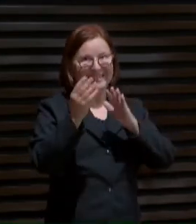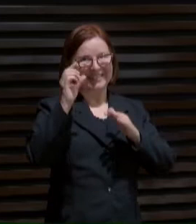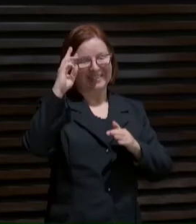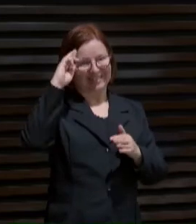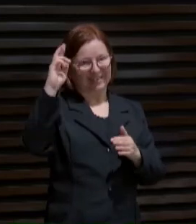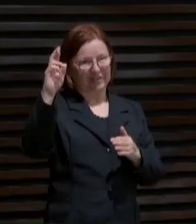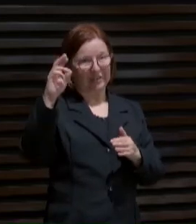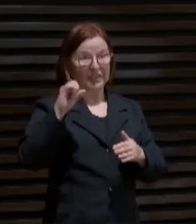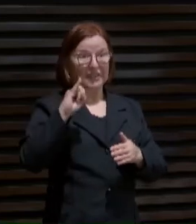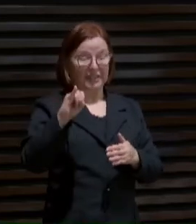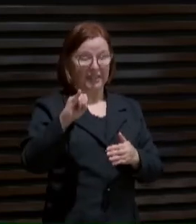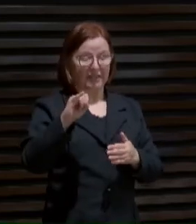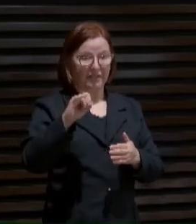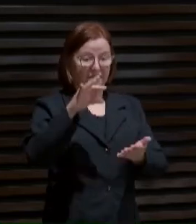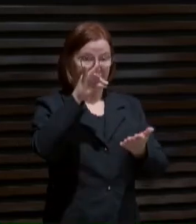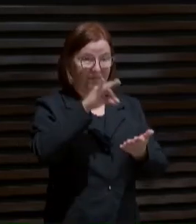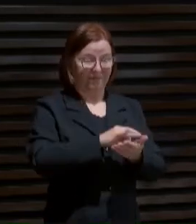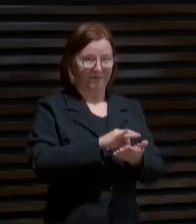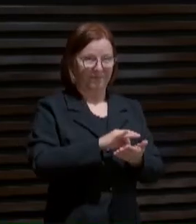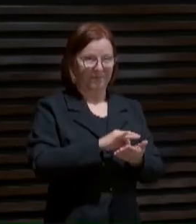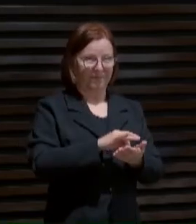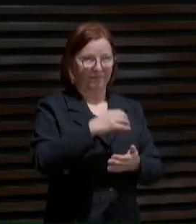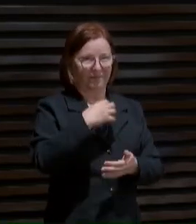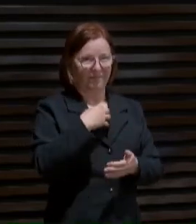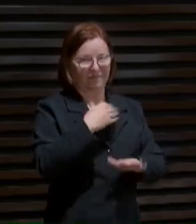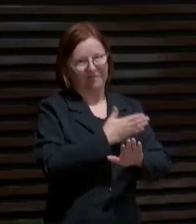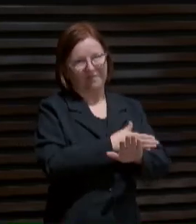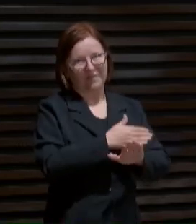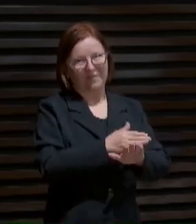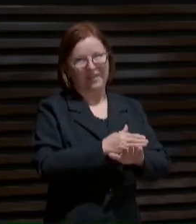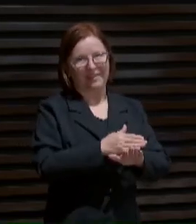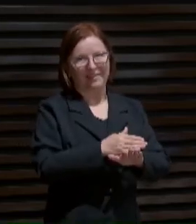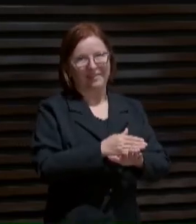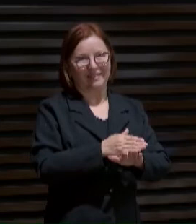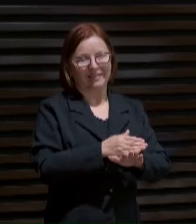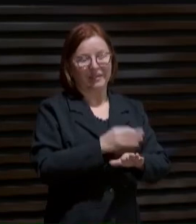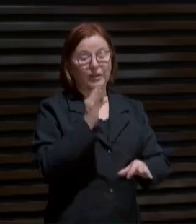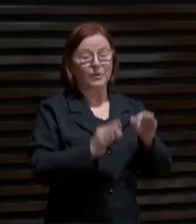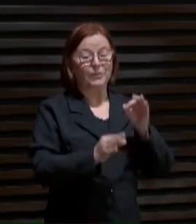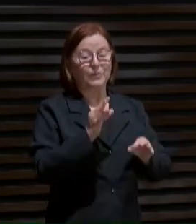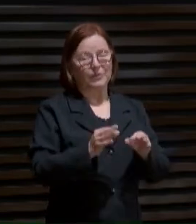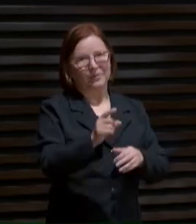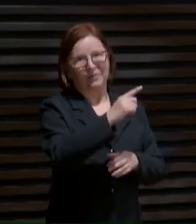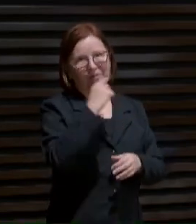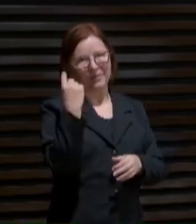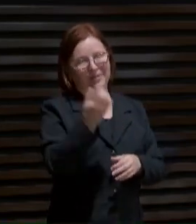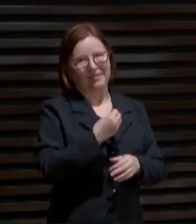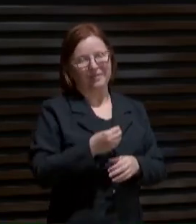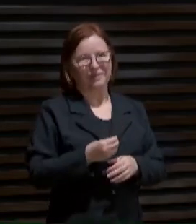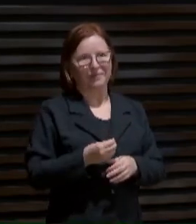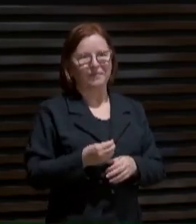com integridade na conduta e na prática do que é justo nós andarmos não